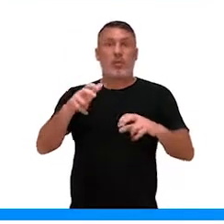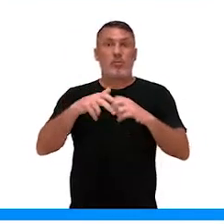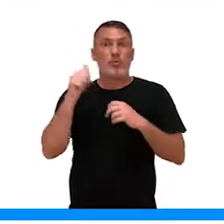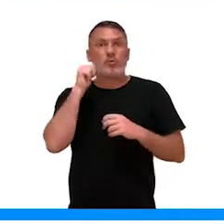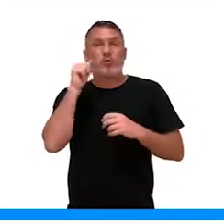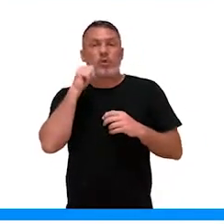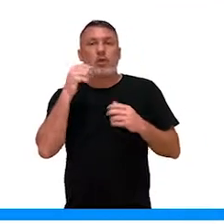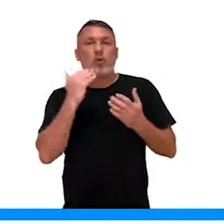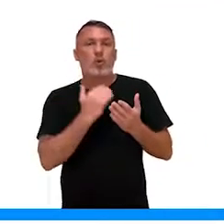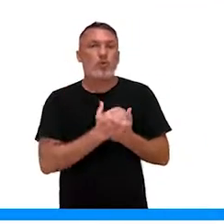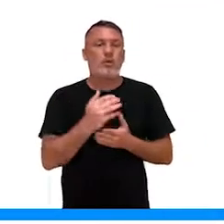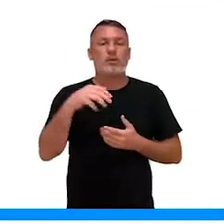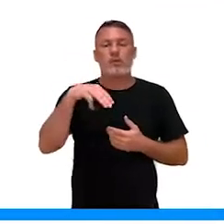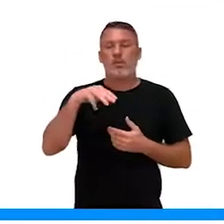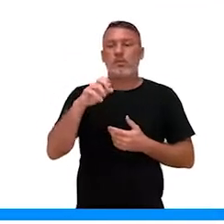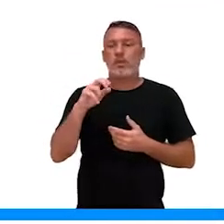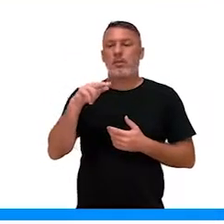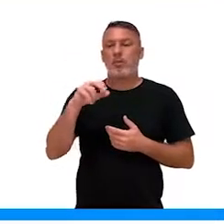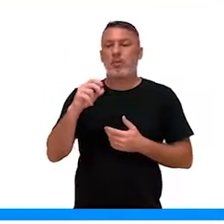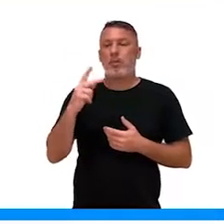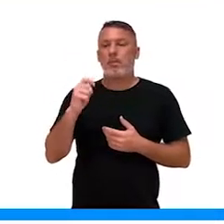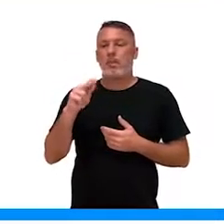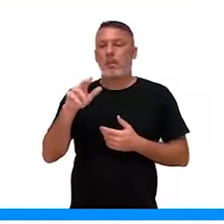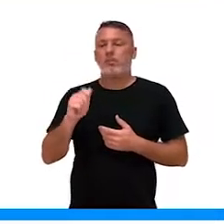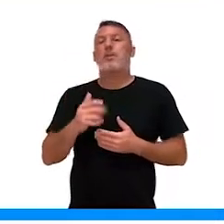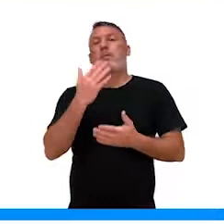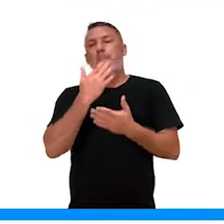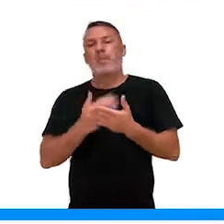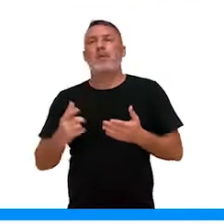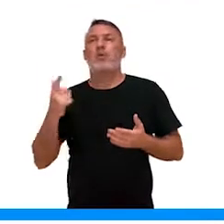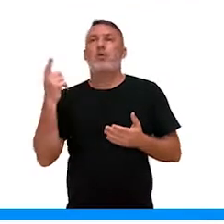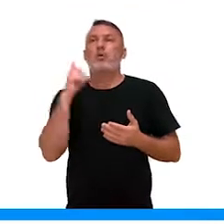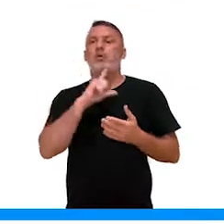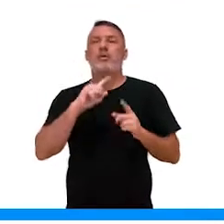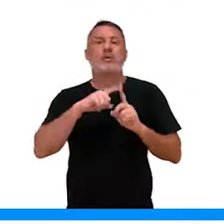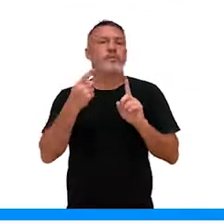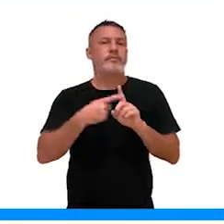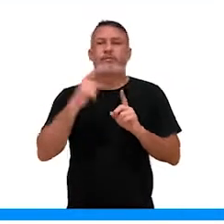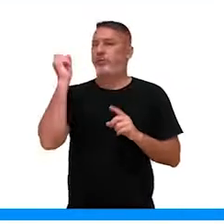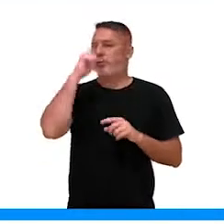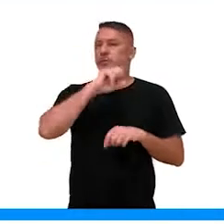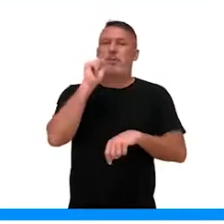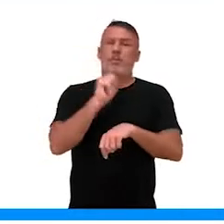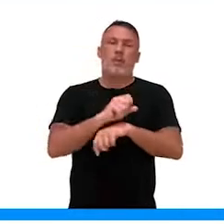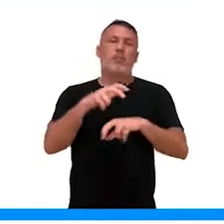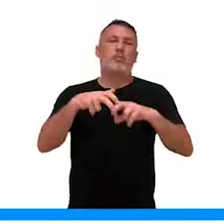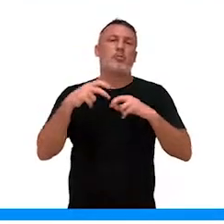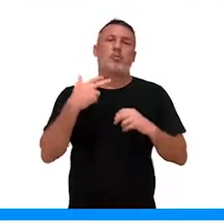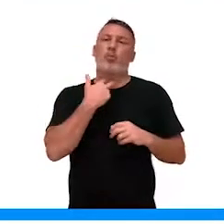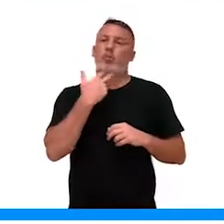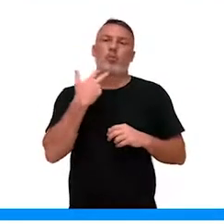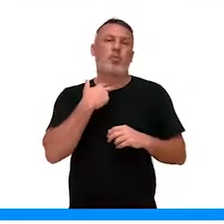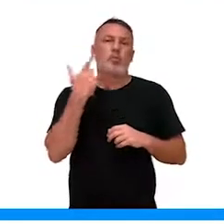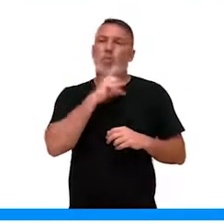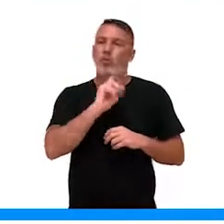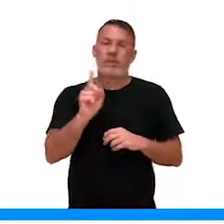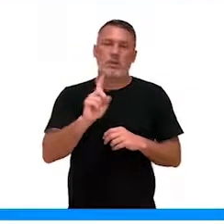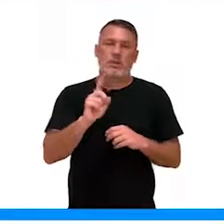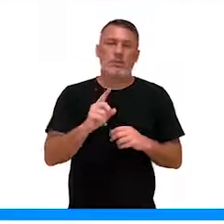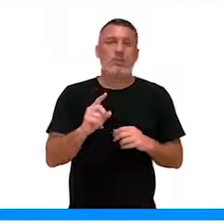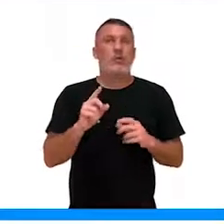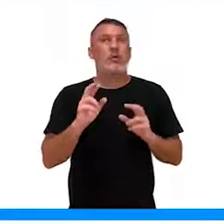Então, quando a mulher entra na menopausa, ela perde agora a capacidade de poder engravidar. Ela já não pode